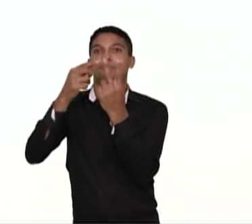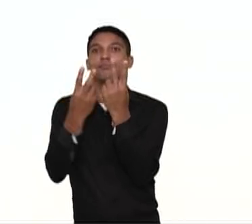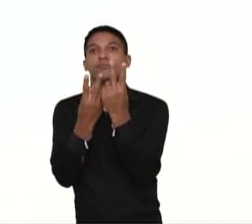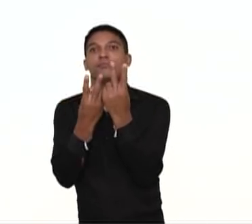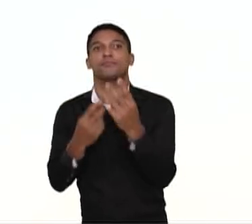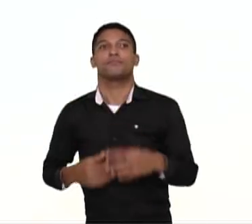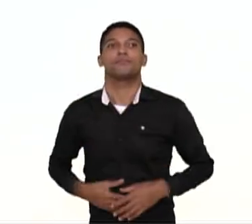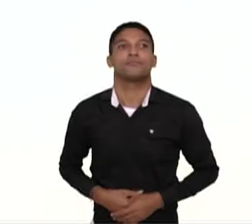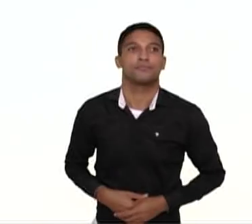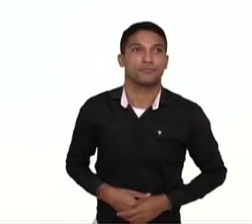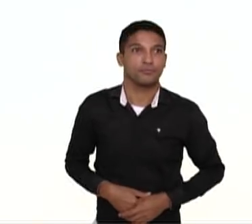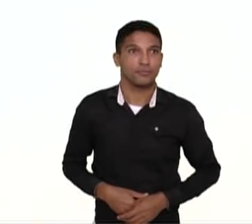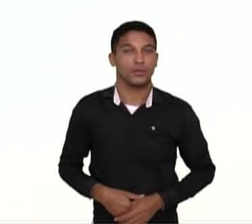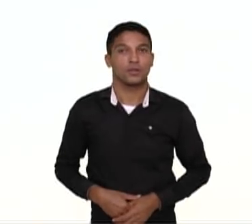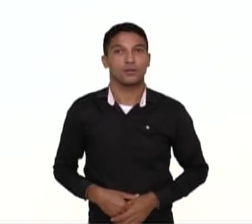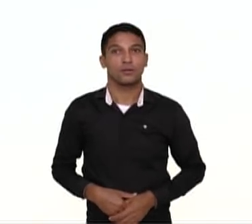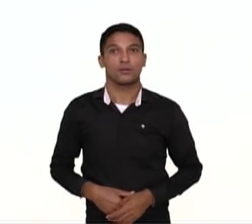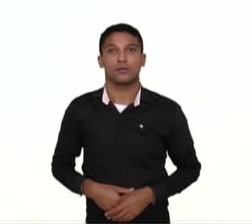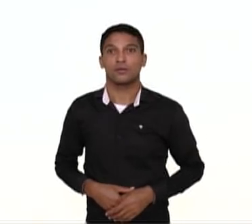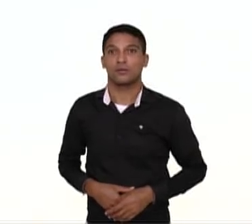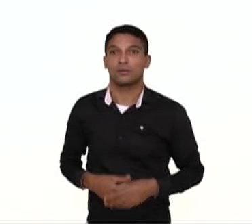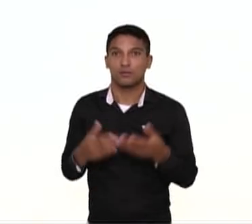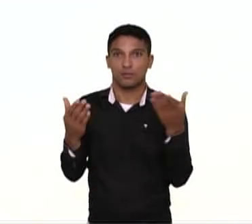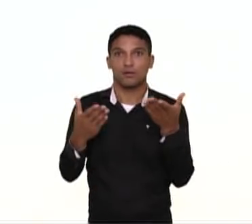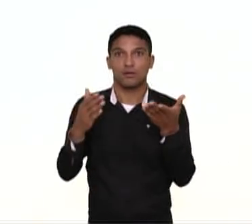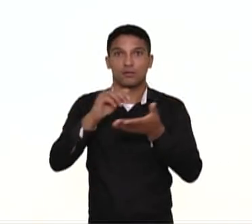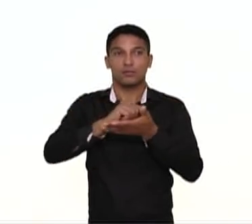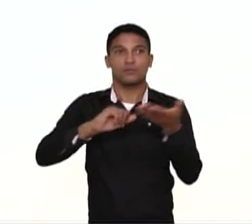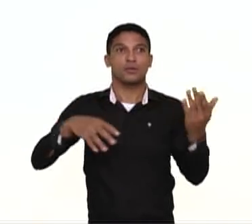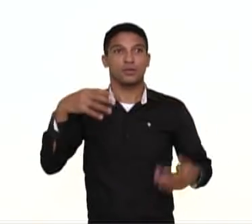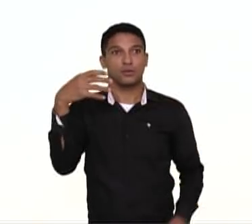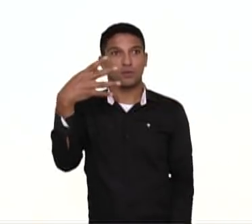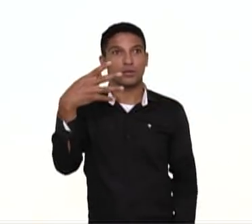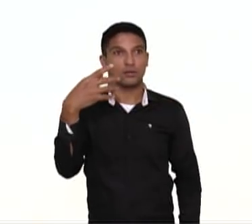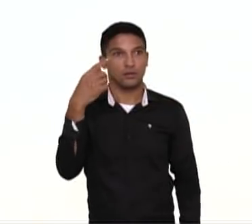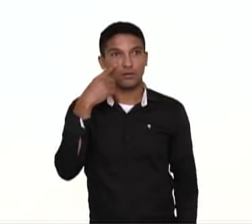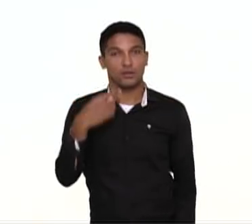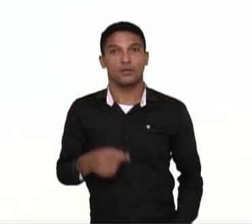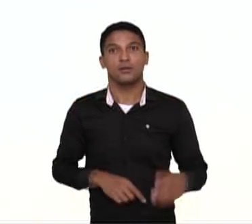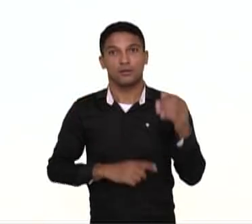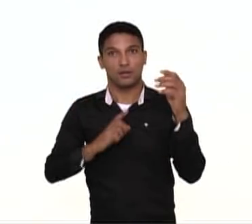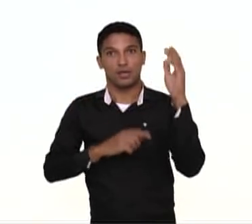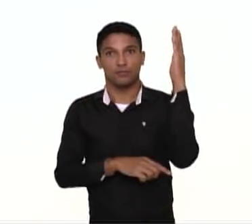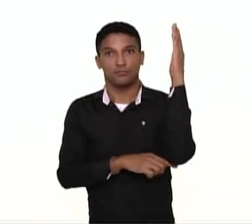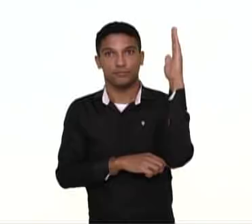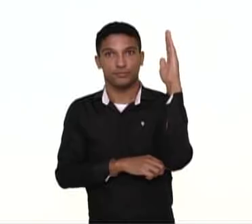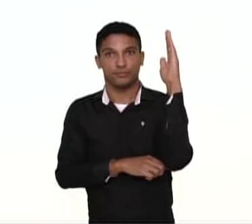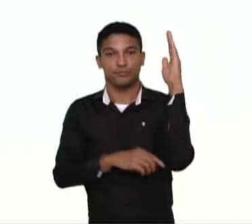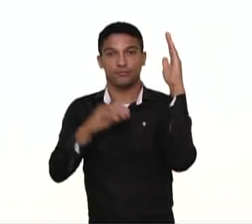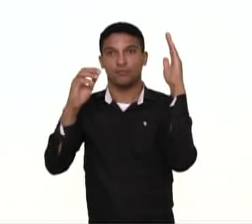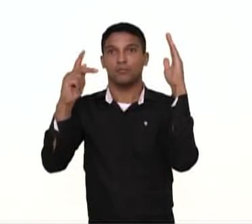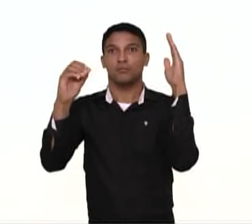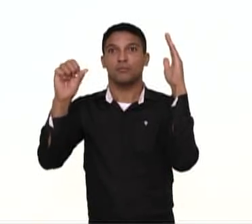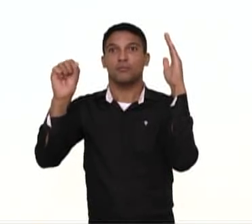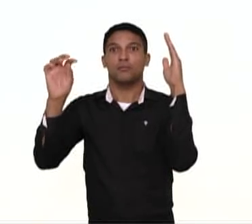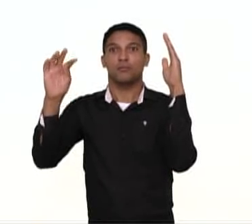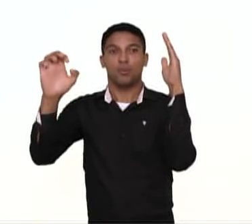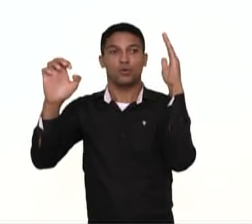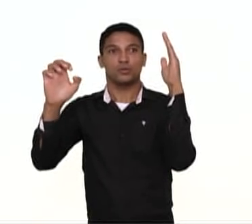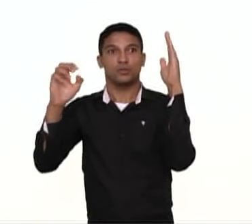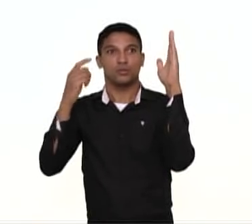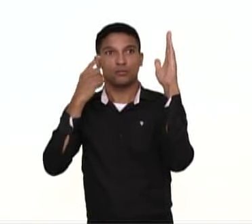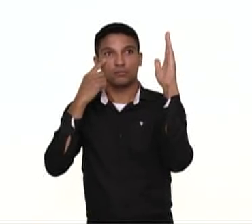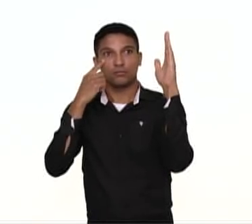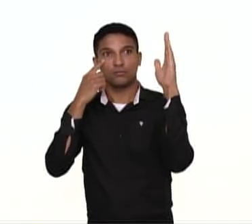projetada pelo Sol sobre um chão plano, mede 12 metros. Então, tem um poste aqui, ele projeta a sombra aqui, e essa sombra